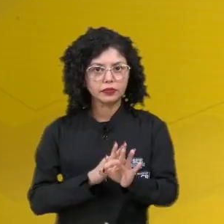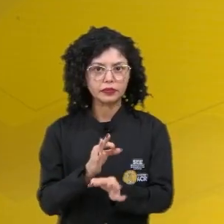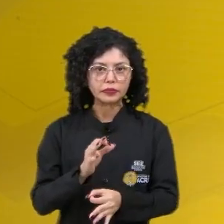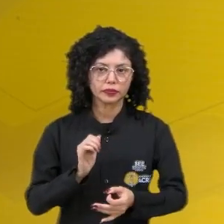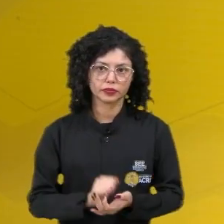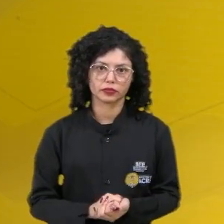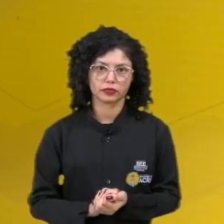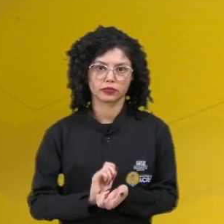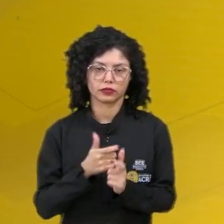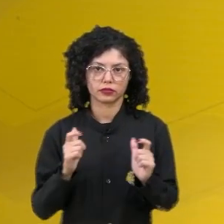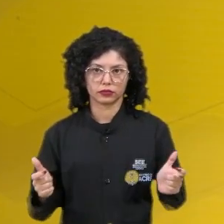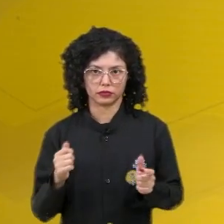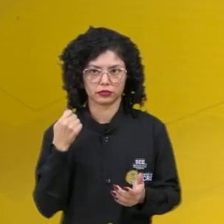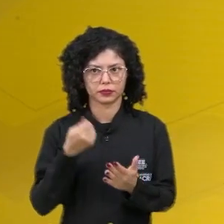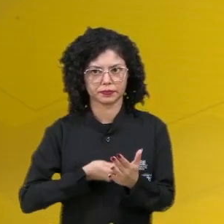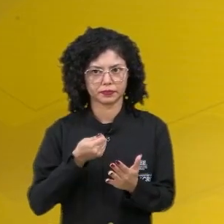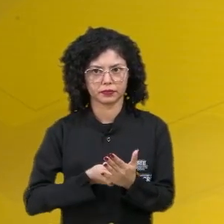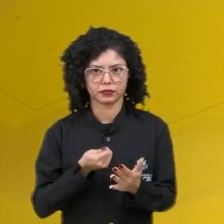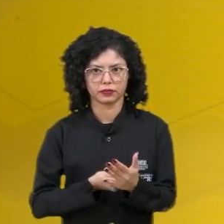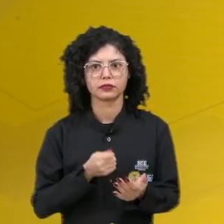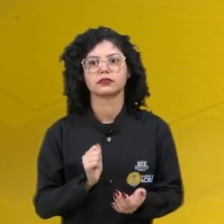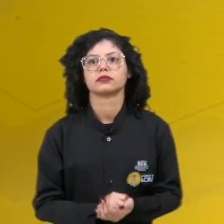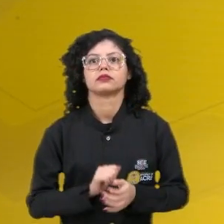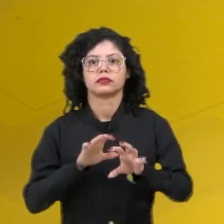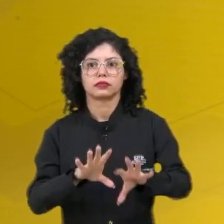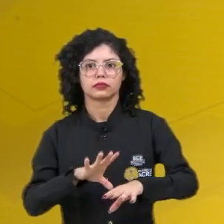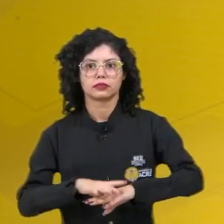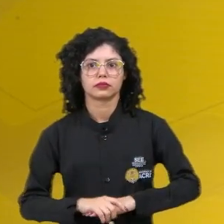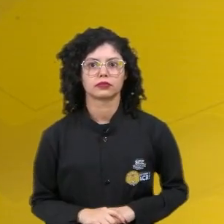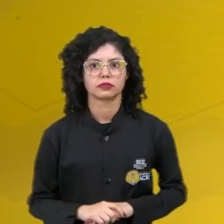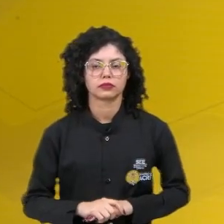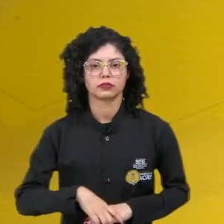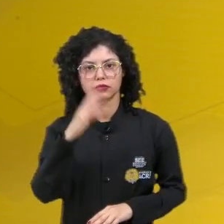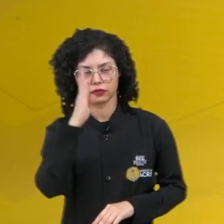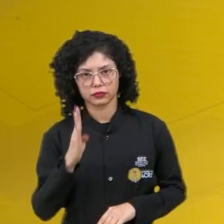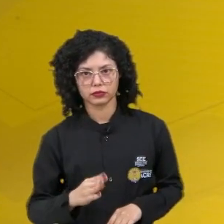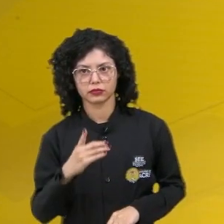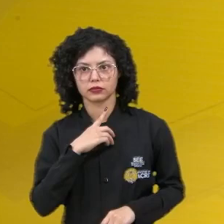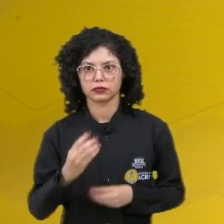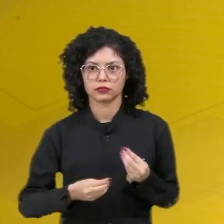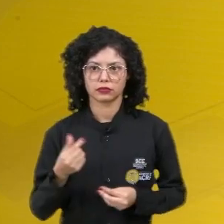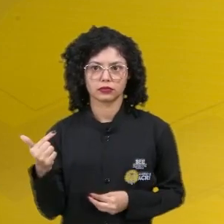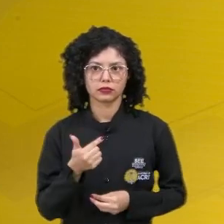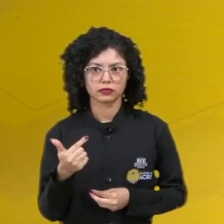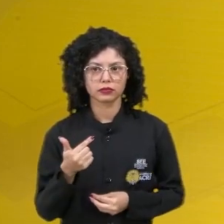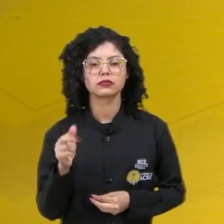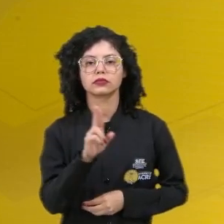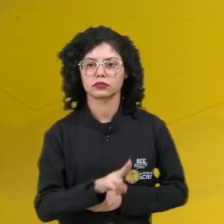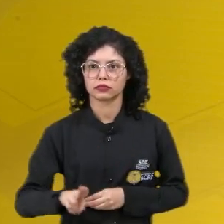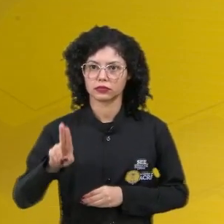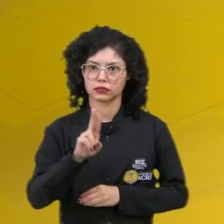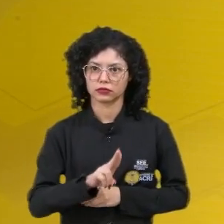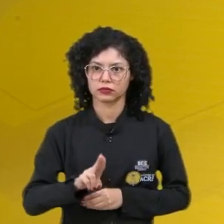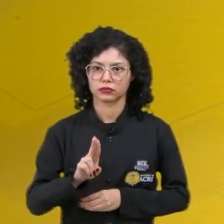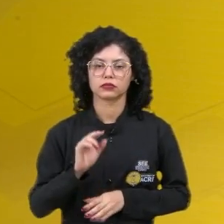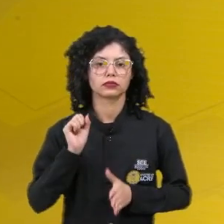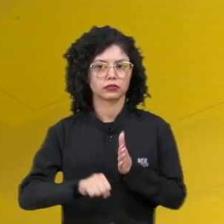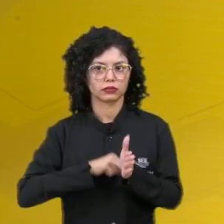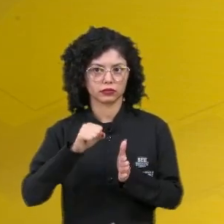tanto esforço e tanta atenção assim, tá? Então, o Brasil, ele tem aí como o segundo modal mais utilizado o